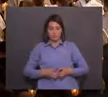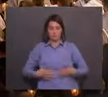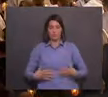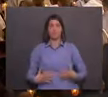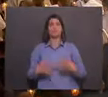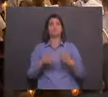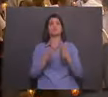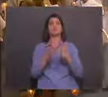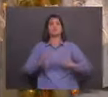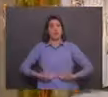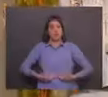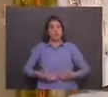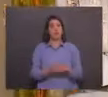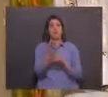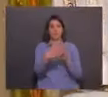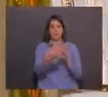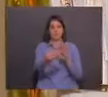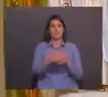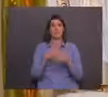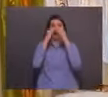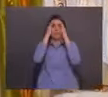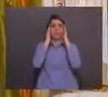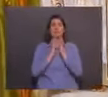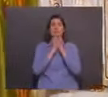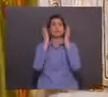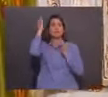do vosso ventre, Jesus.